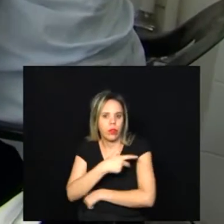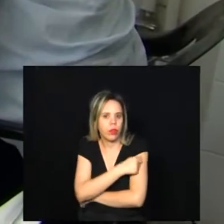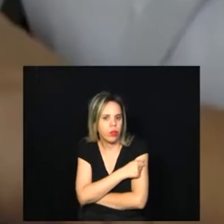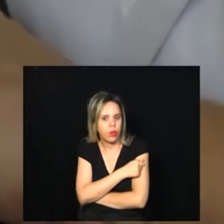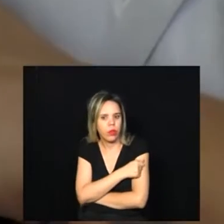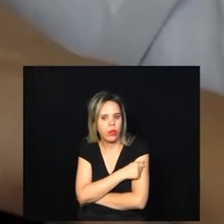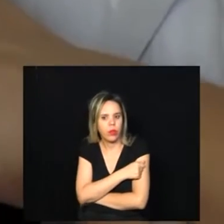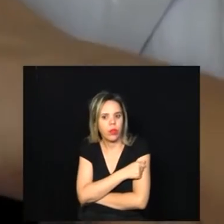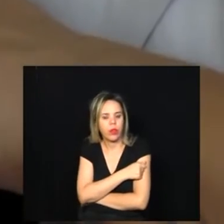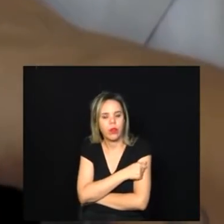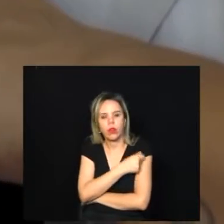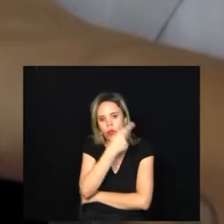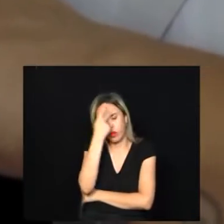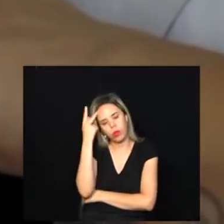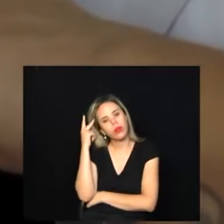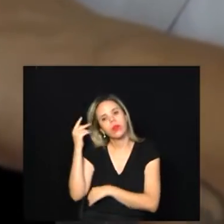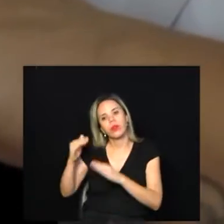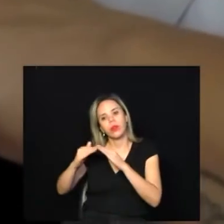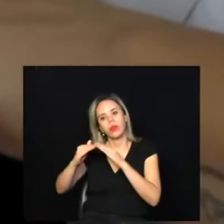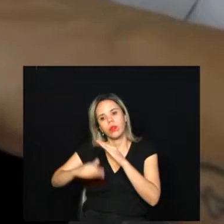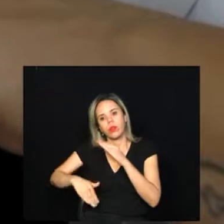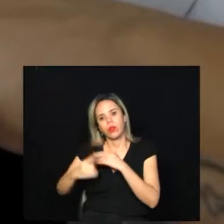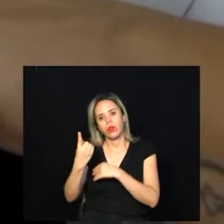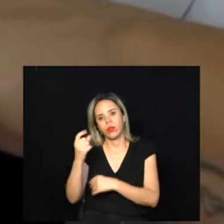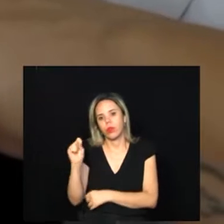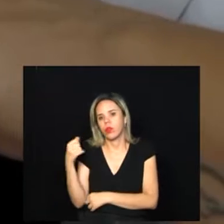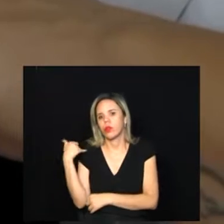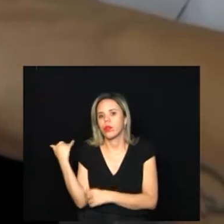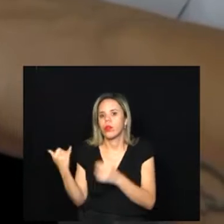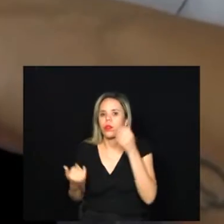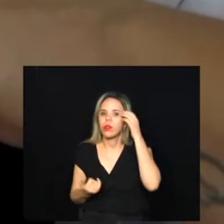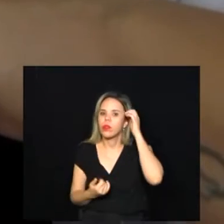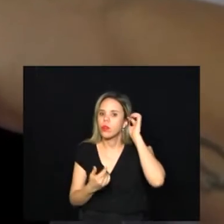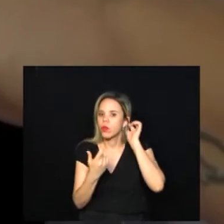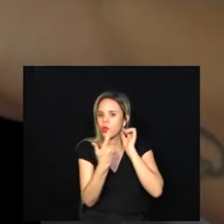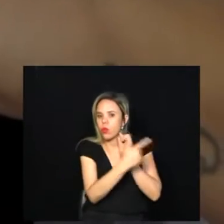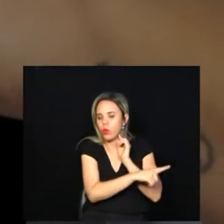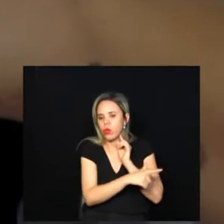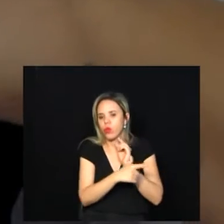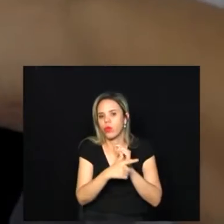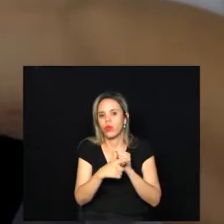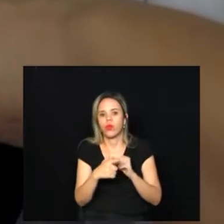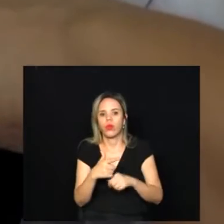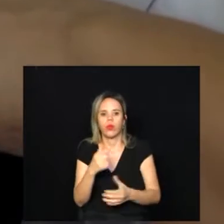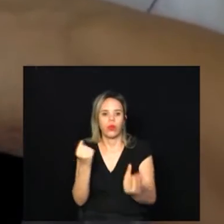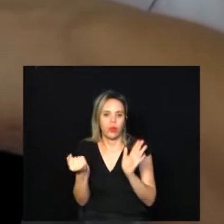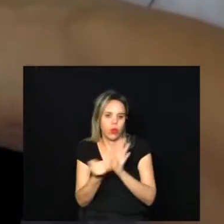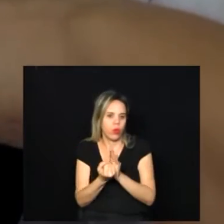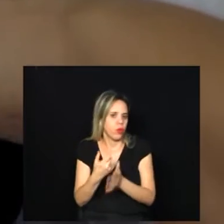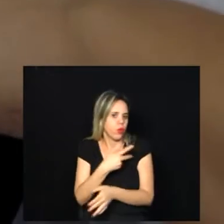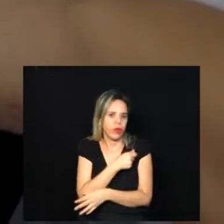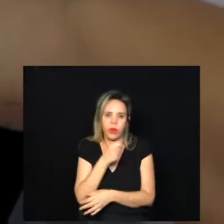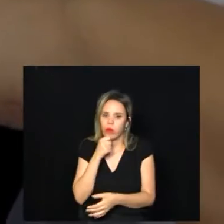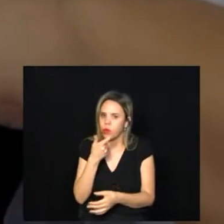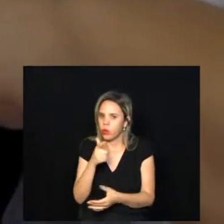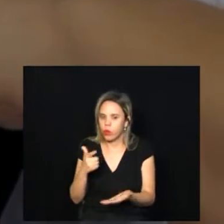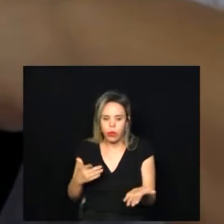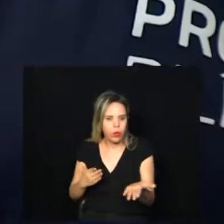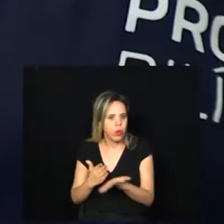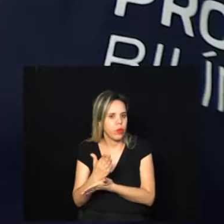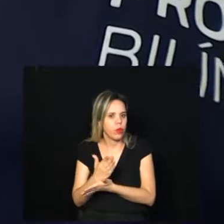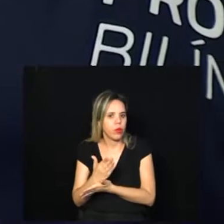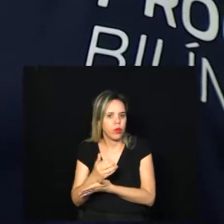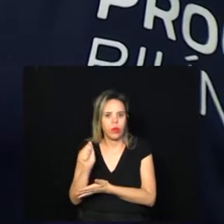aplicada no público abaixo de 18 anos. As outras vacinas ainda não têm aprovação